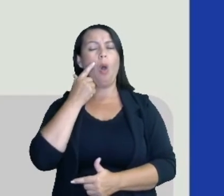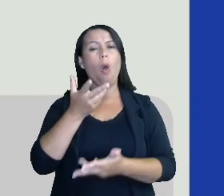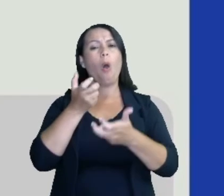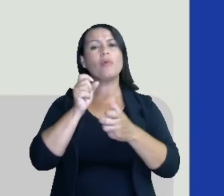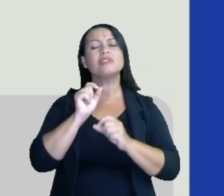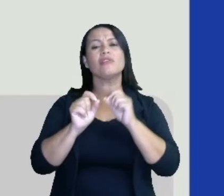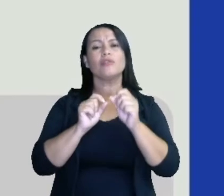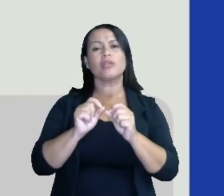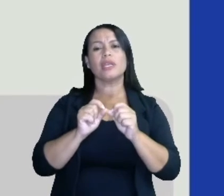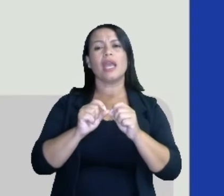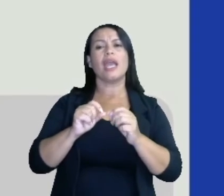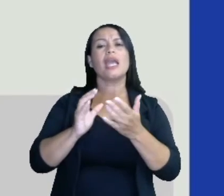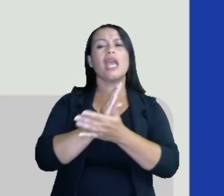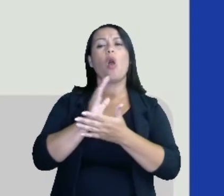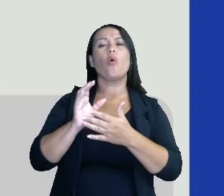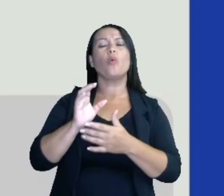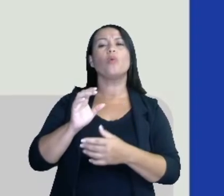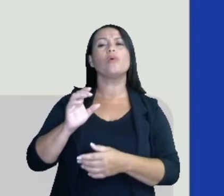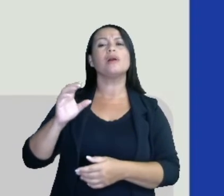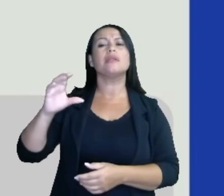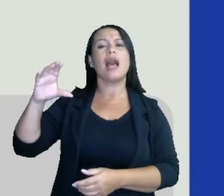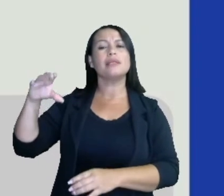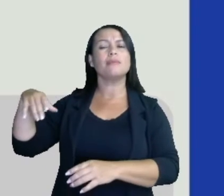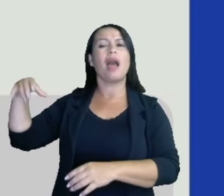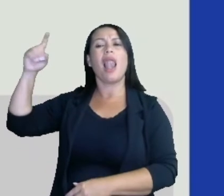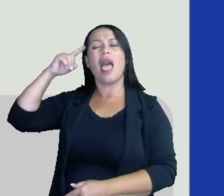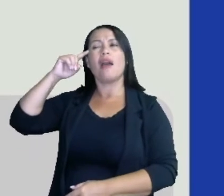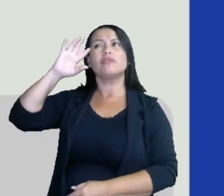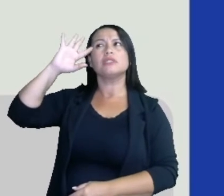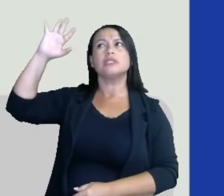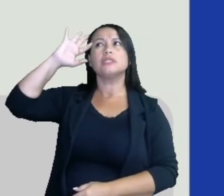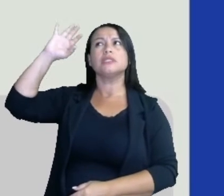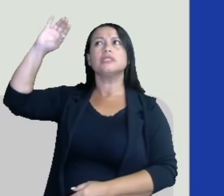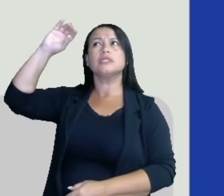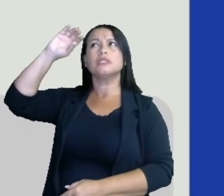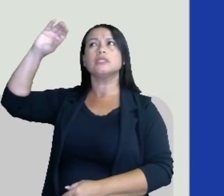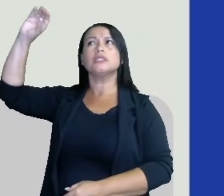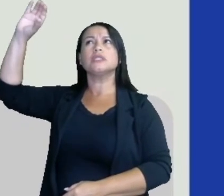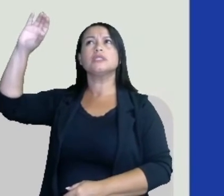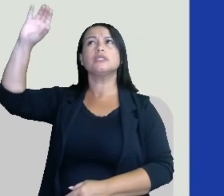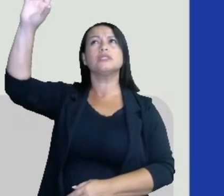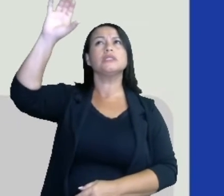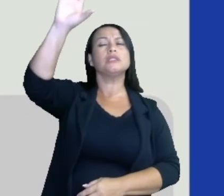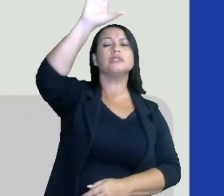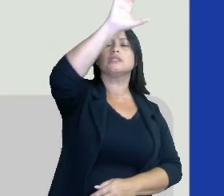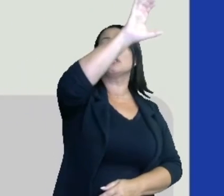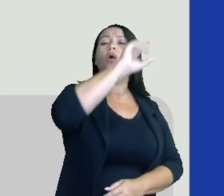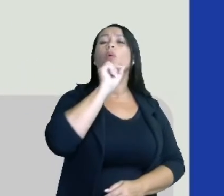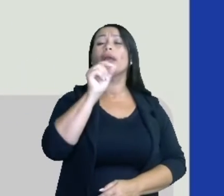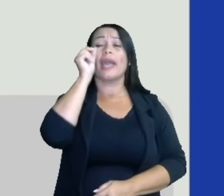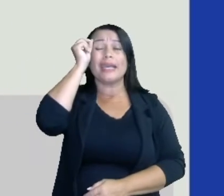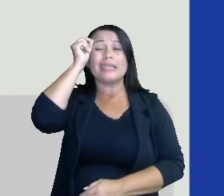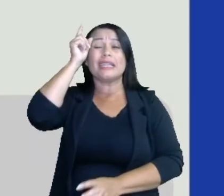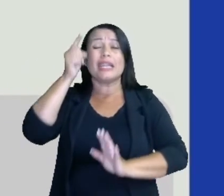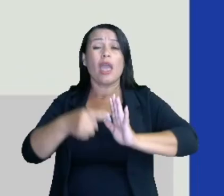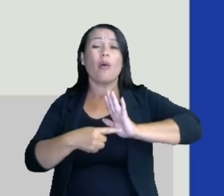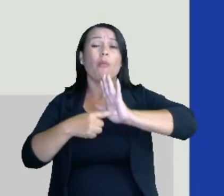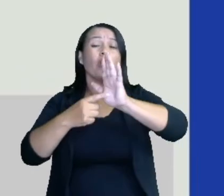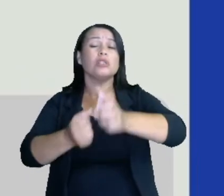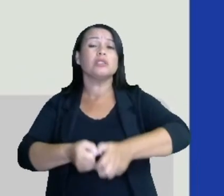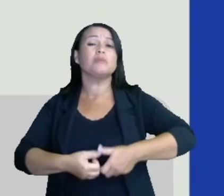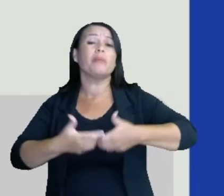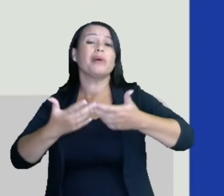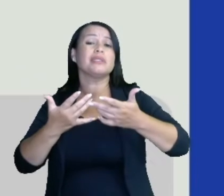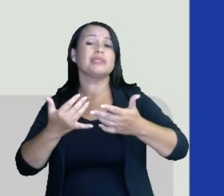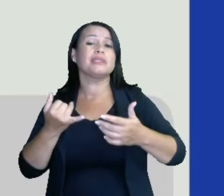distintos contribui para expressar principalmente a seguinte ideia. Então, o que é que está querendo expressar para a gente aí